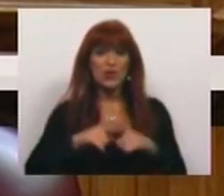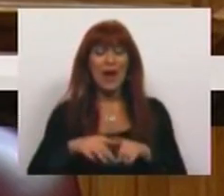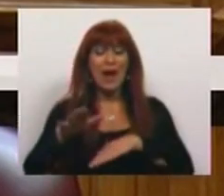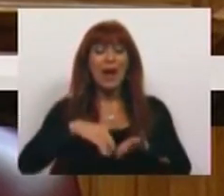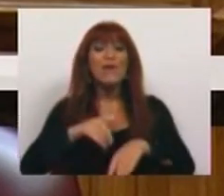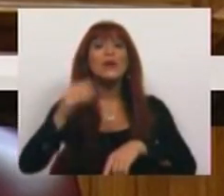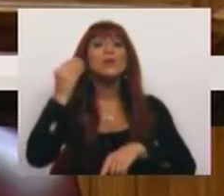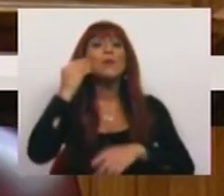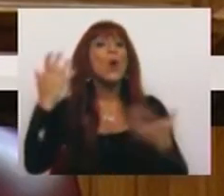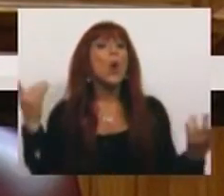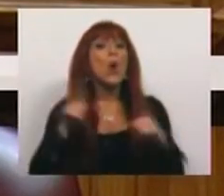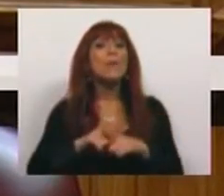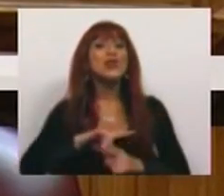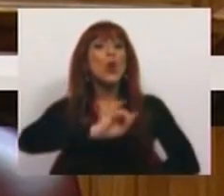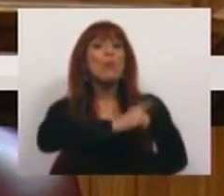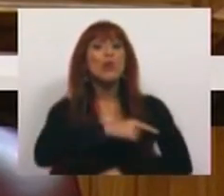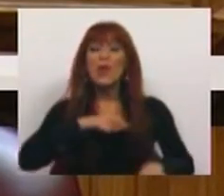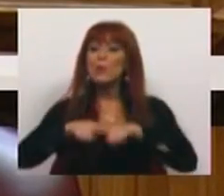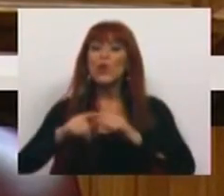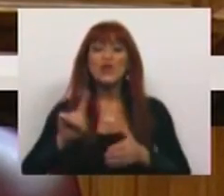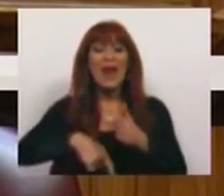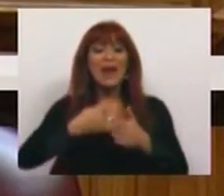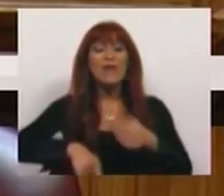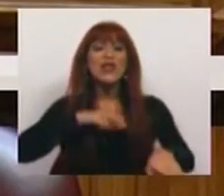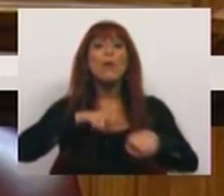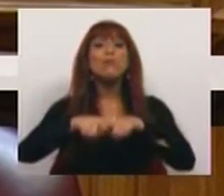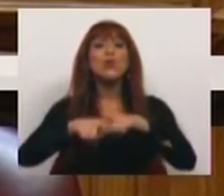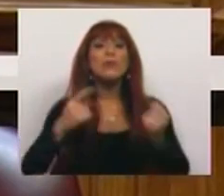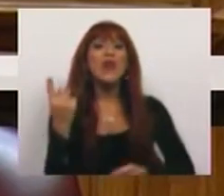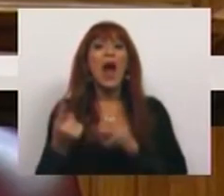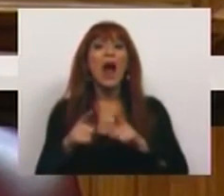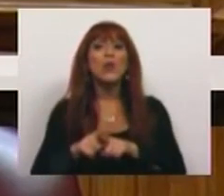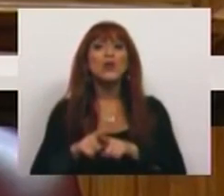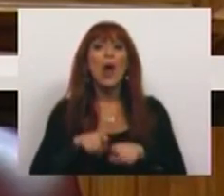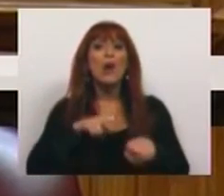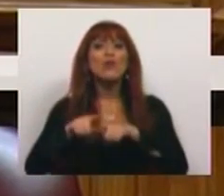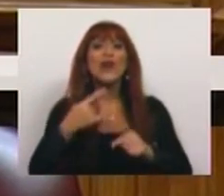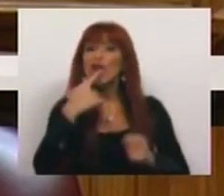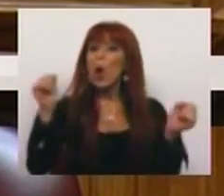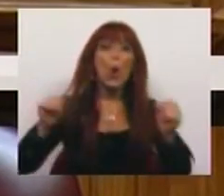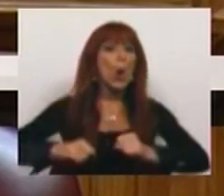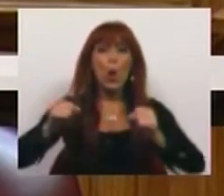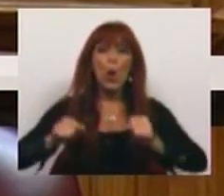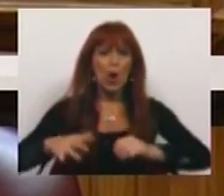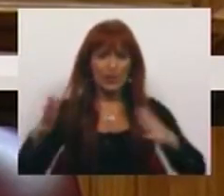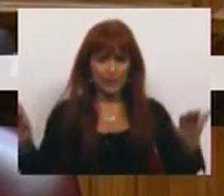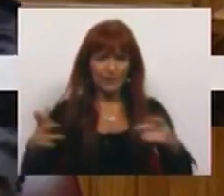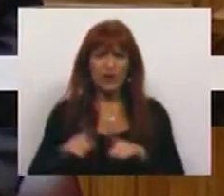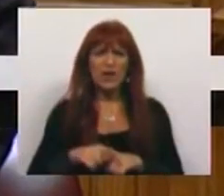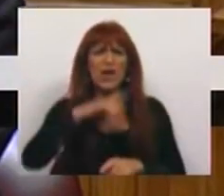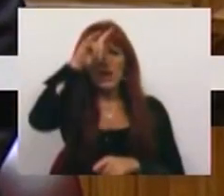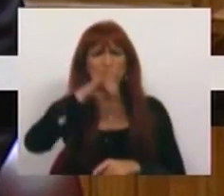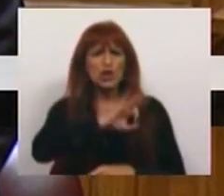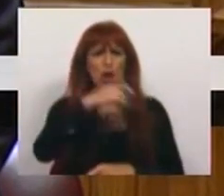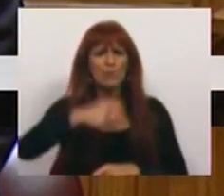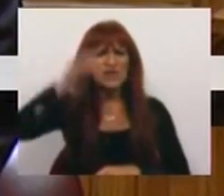feito no exercício de um poder político de vetar politicamente algo de que politicamente discorda. Invoca ao Sr.